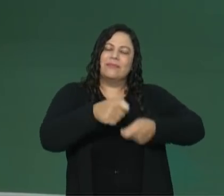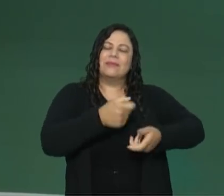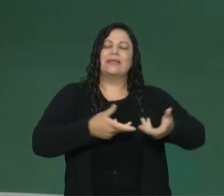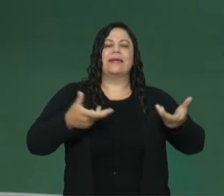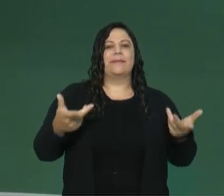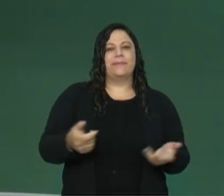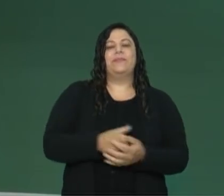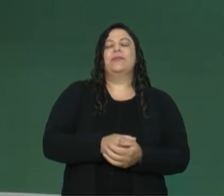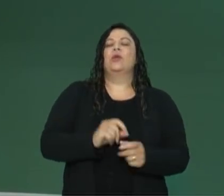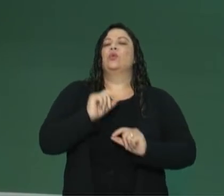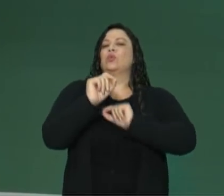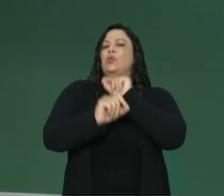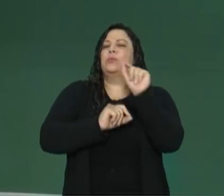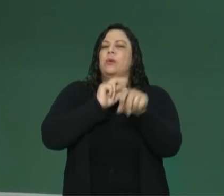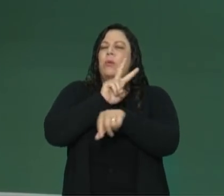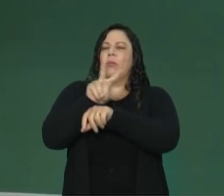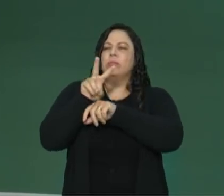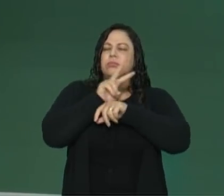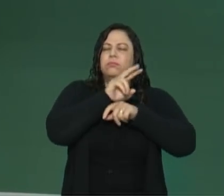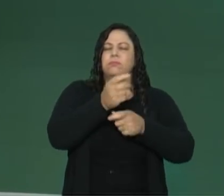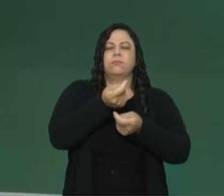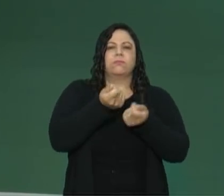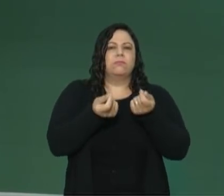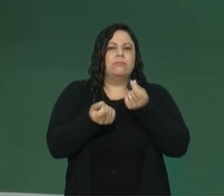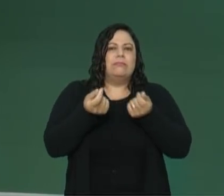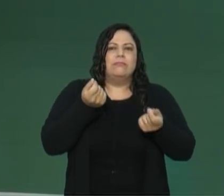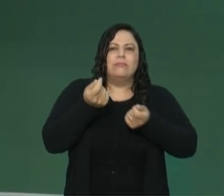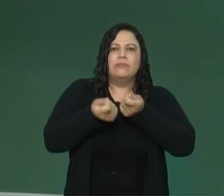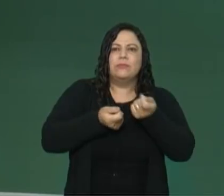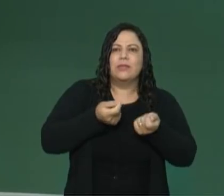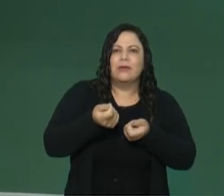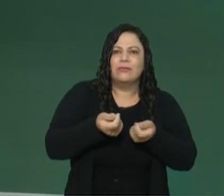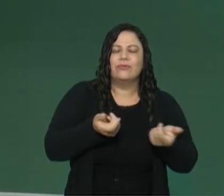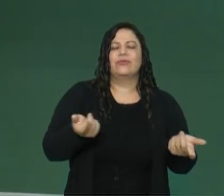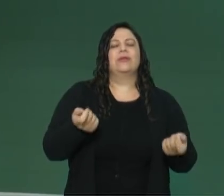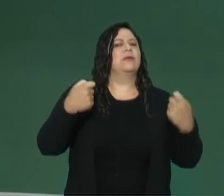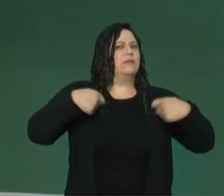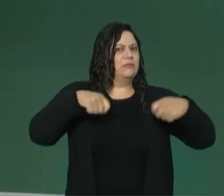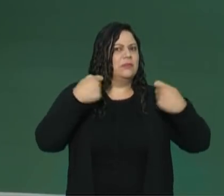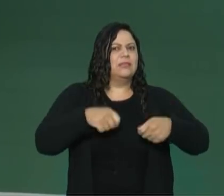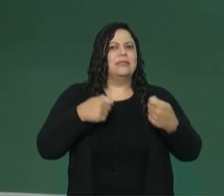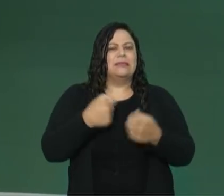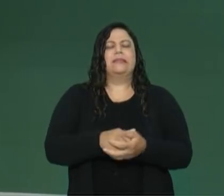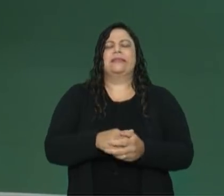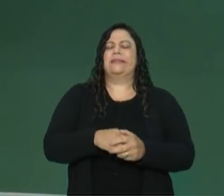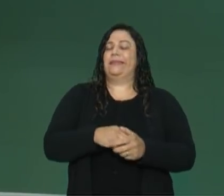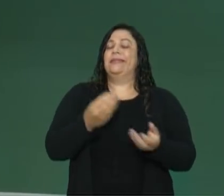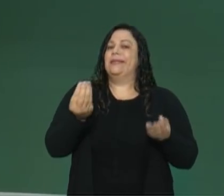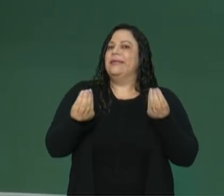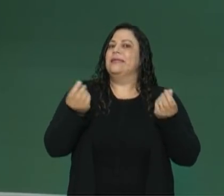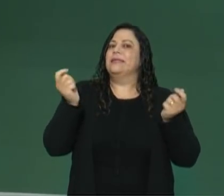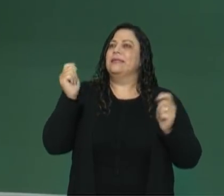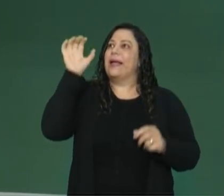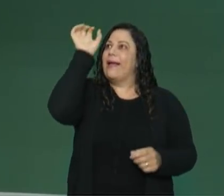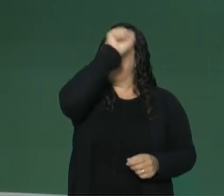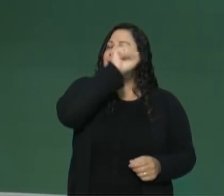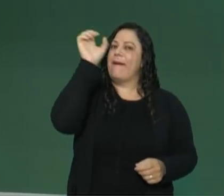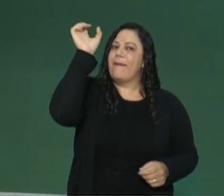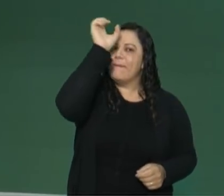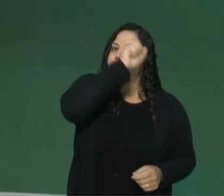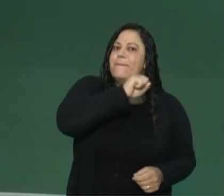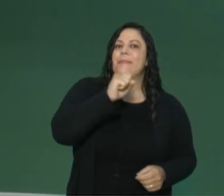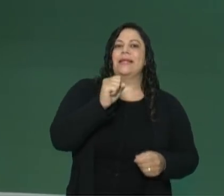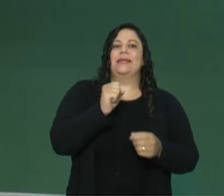sobre gerenciamento de dinheiro, não é? Porque a palavra já indica, é preciso se educar, né? É